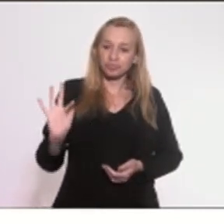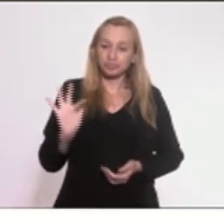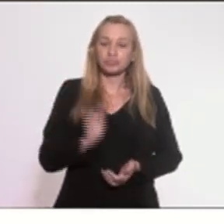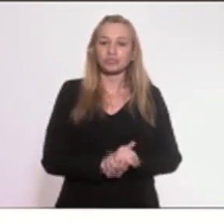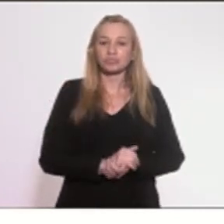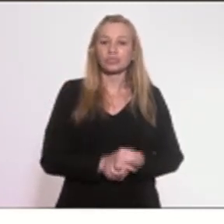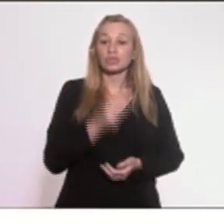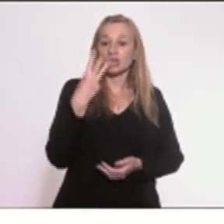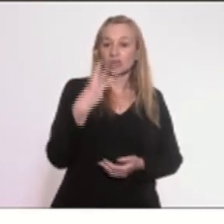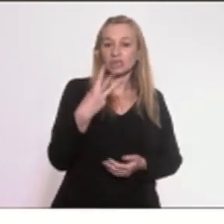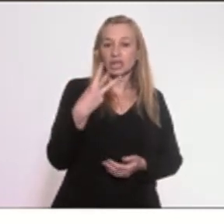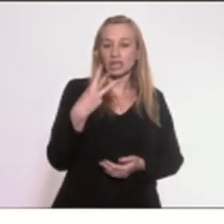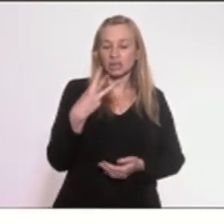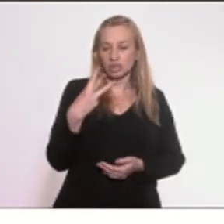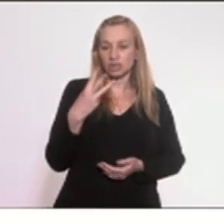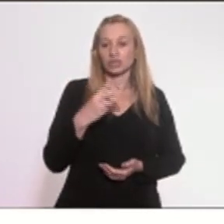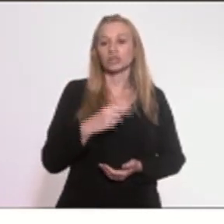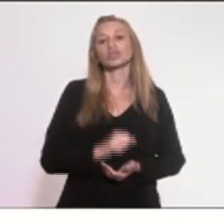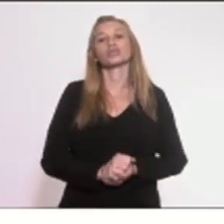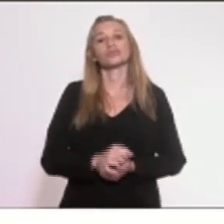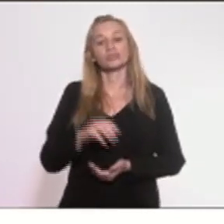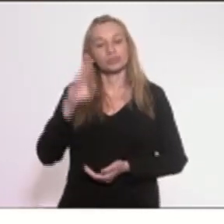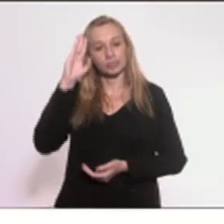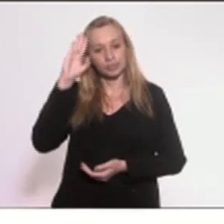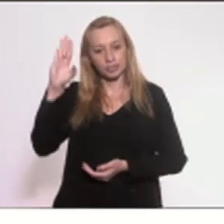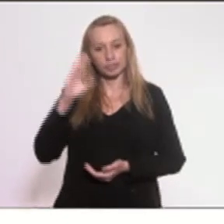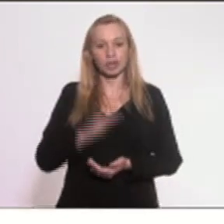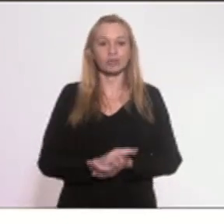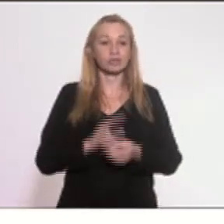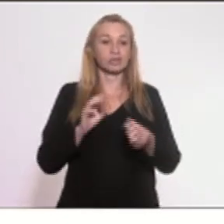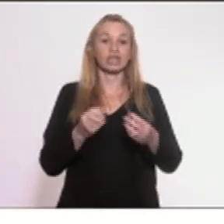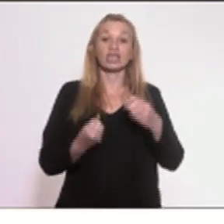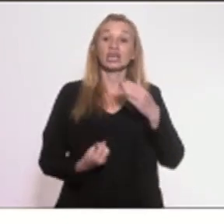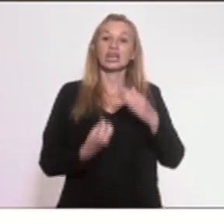São 3 membros, não são um conselho, é uma trindade.